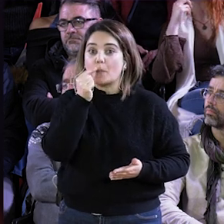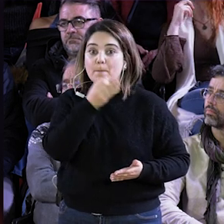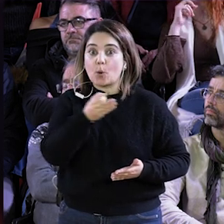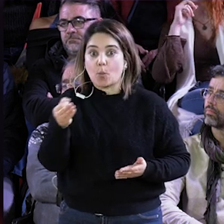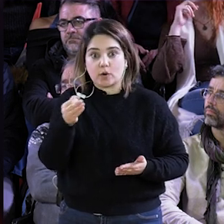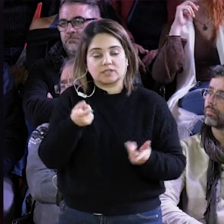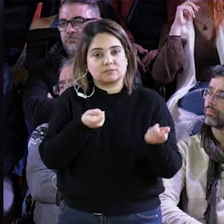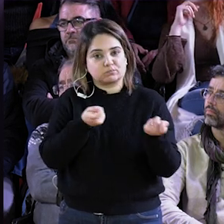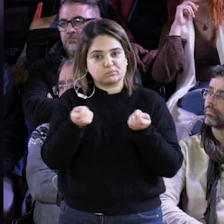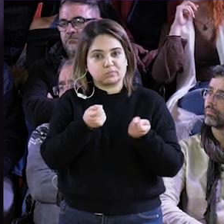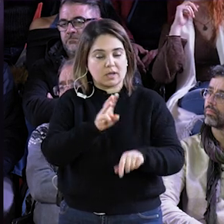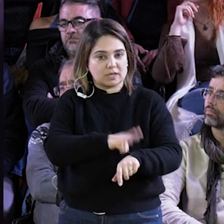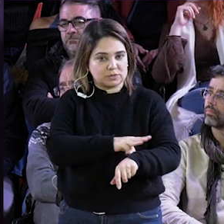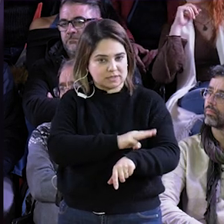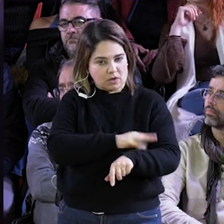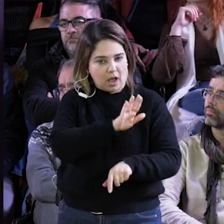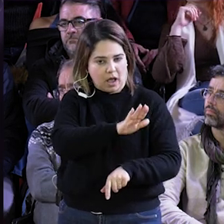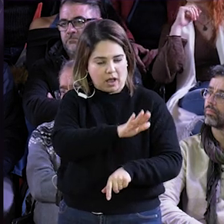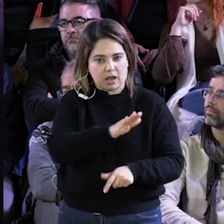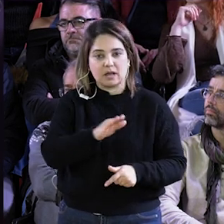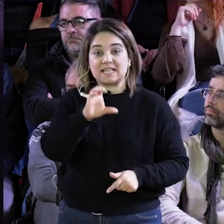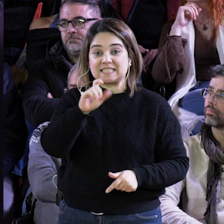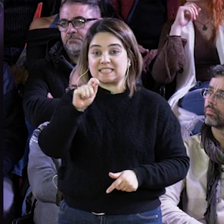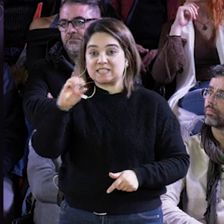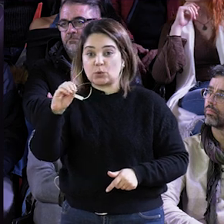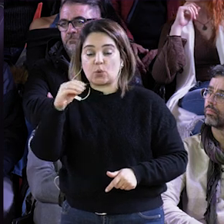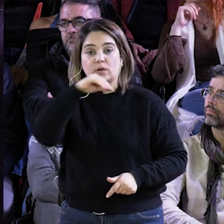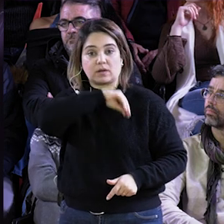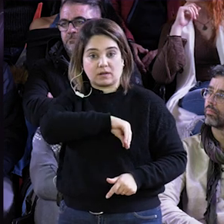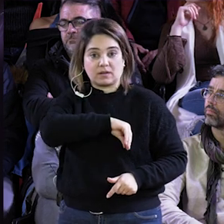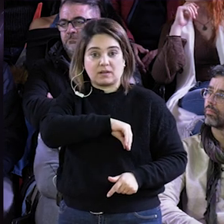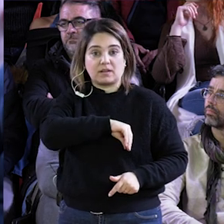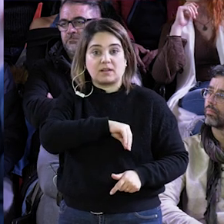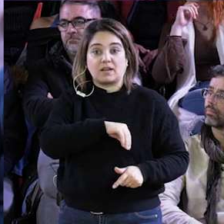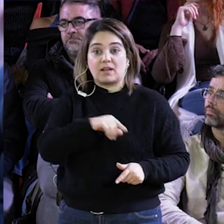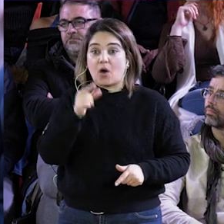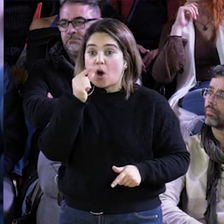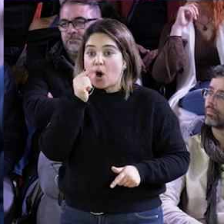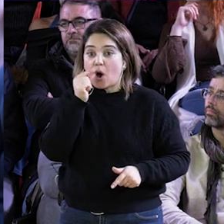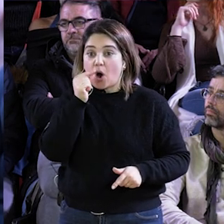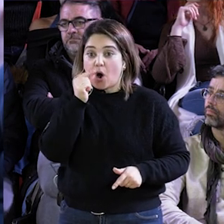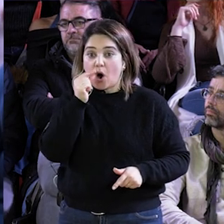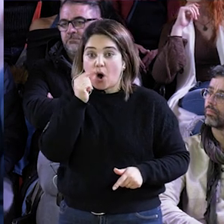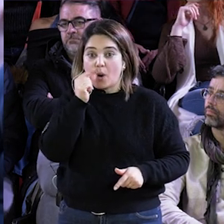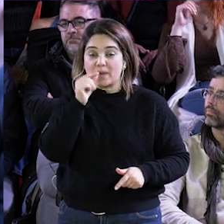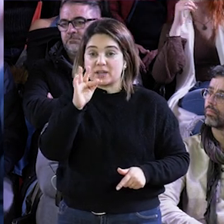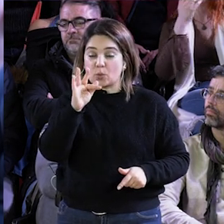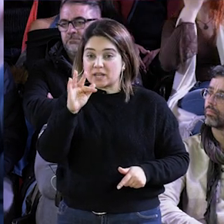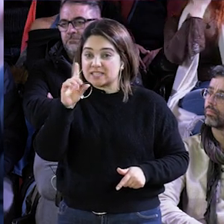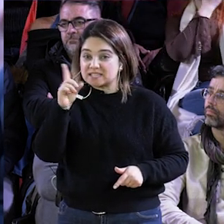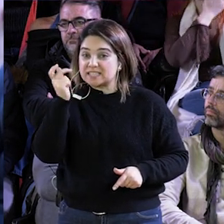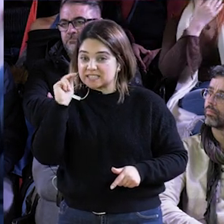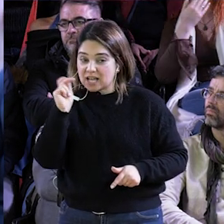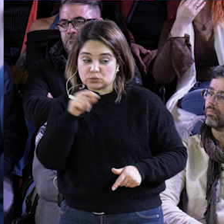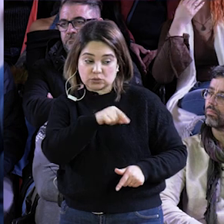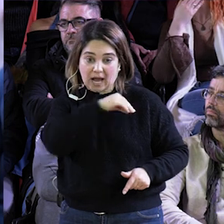administrador, não executivo, em que o CEO ganha o que um vigilante demoraria 46 anos a ganhar, essa mesma